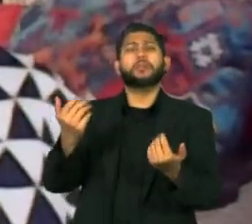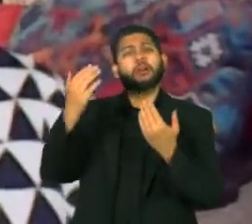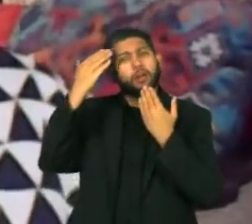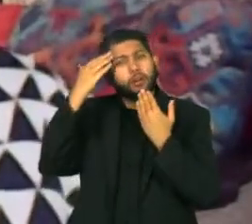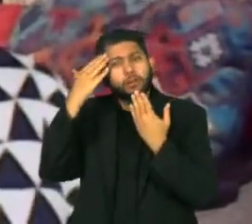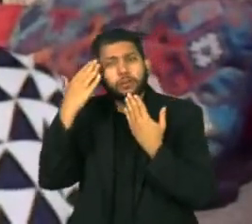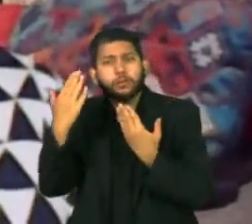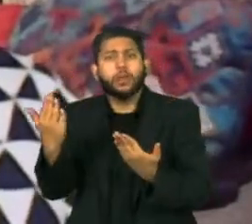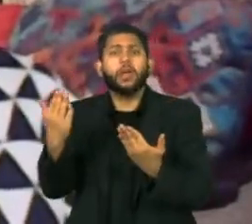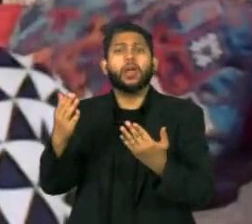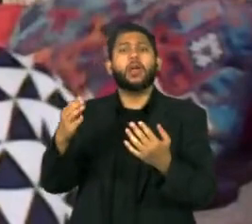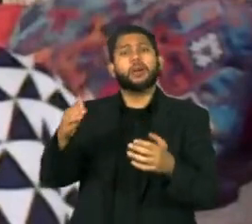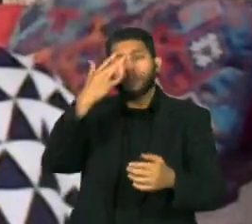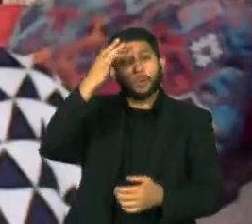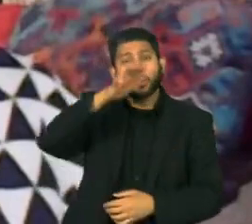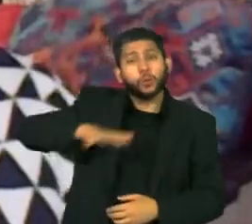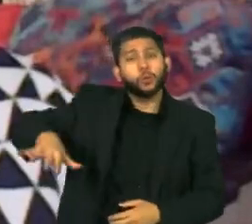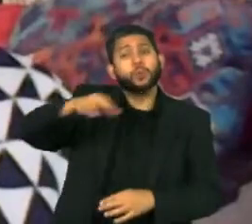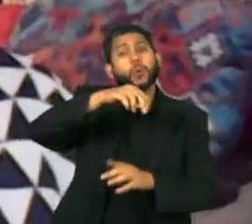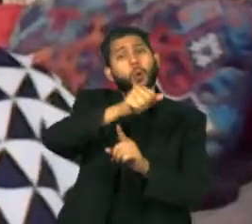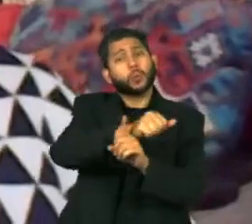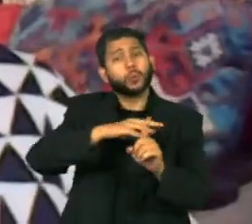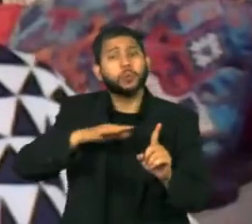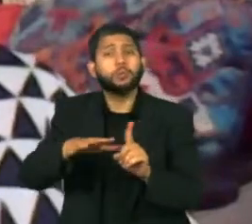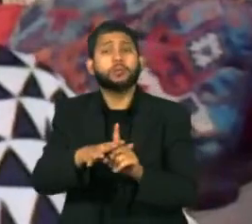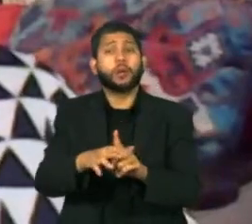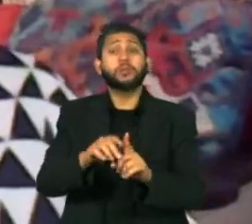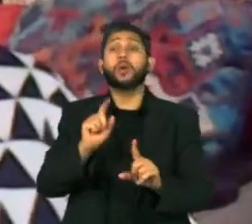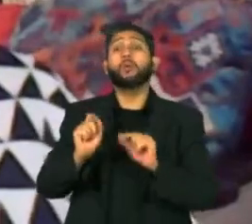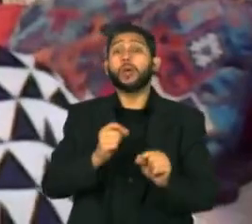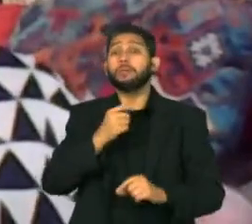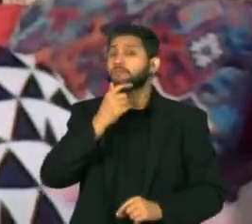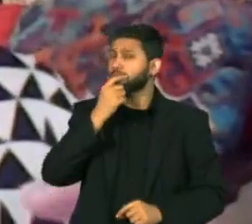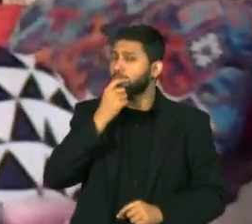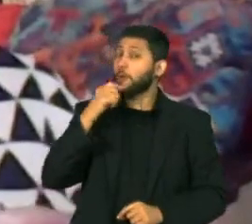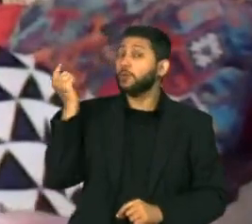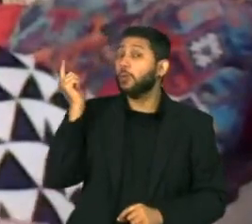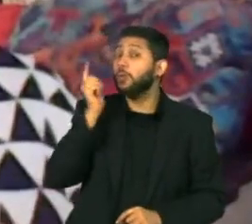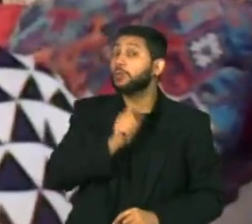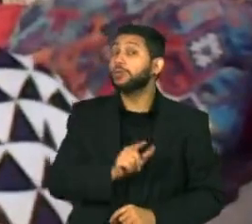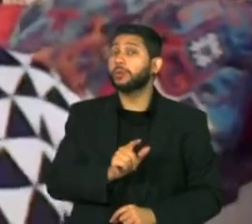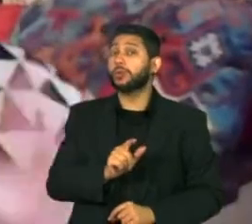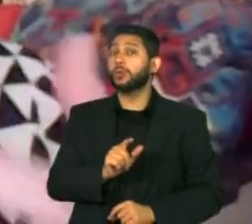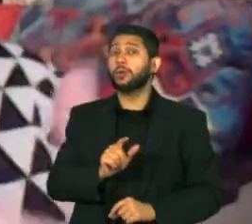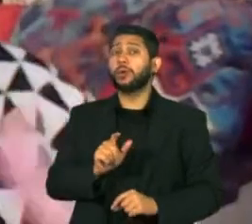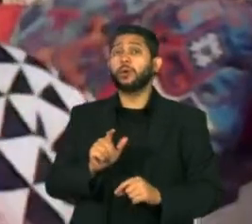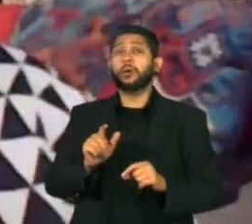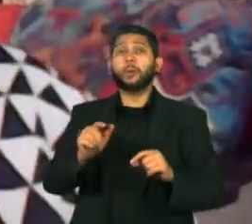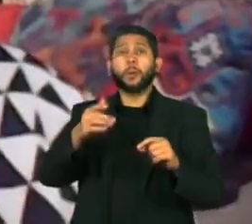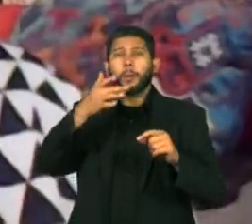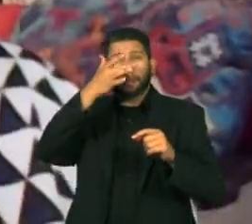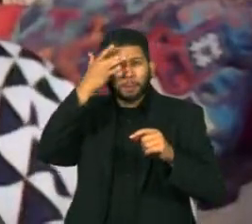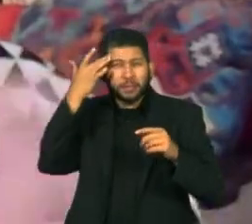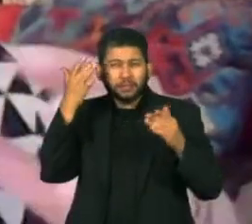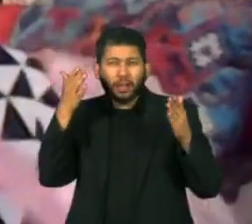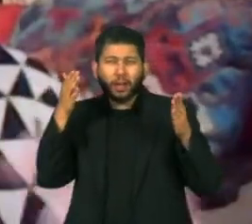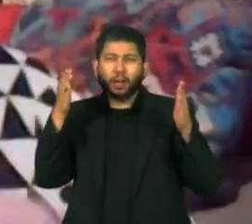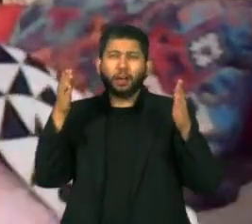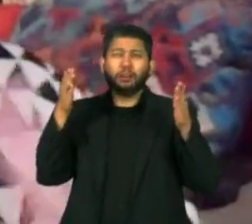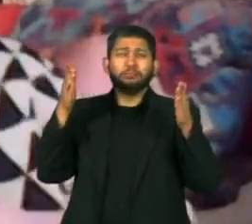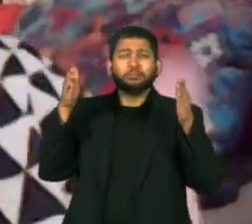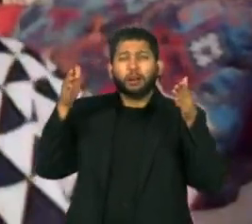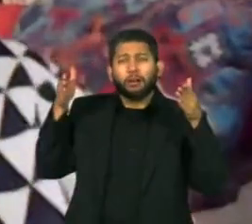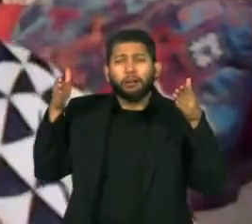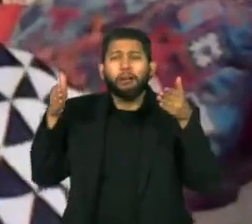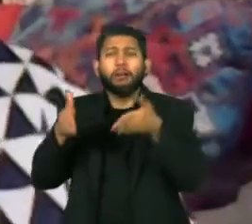isso junto à opinião pública, junto à sociedade civil, foi realmente deixar de uma visão que deixou de